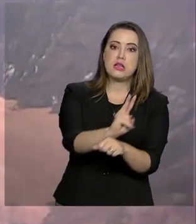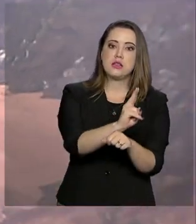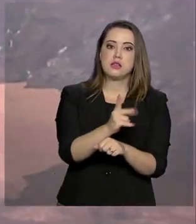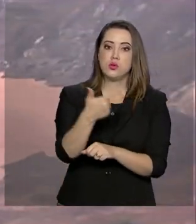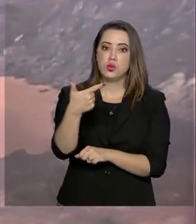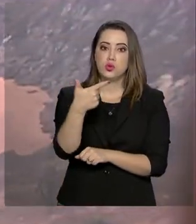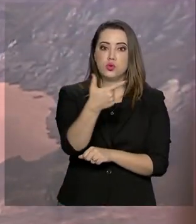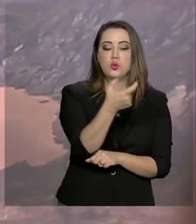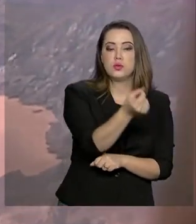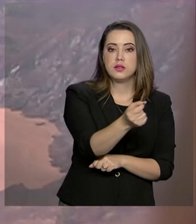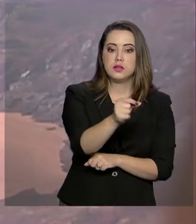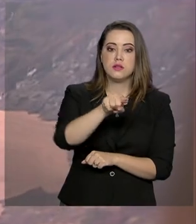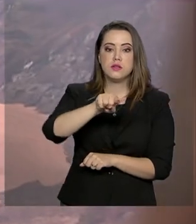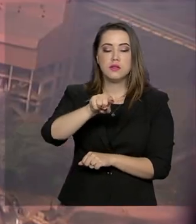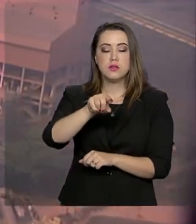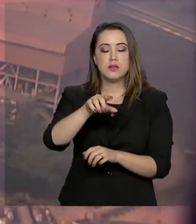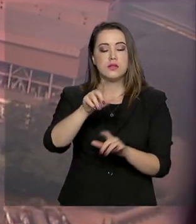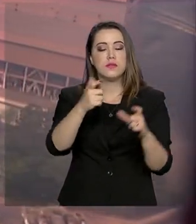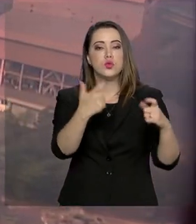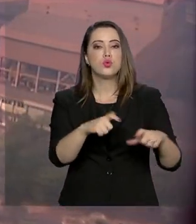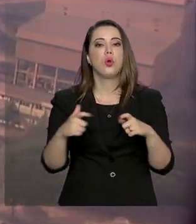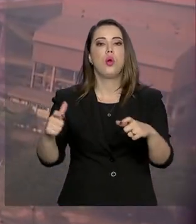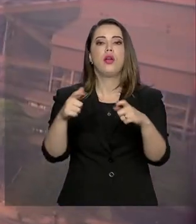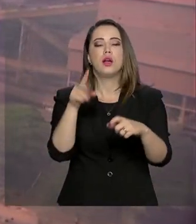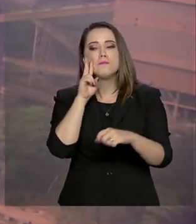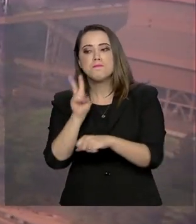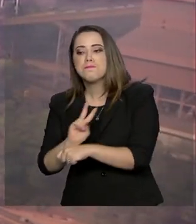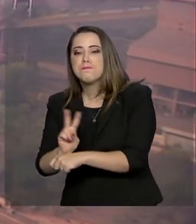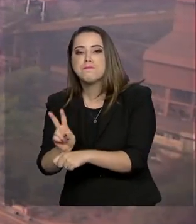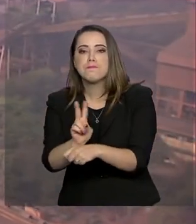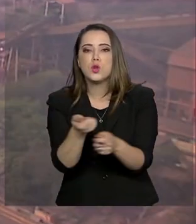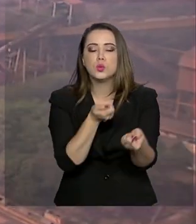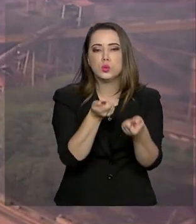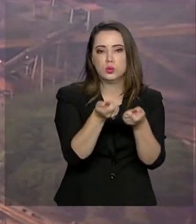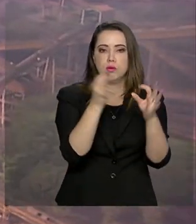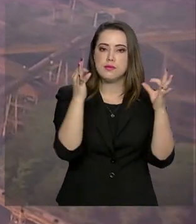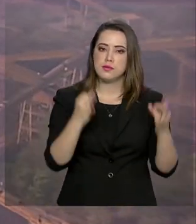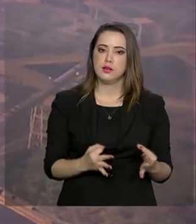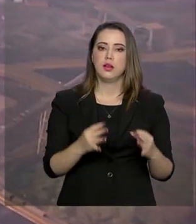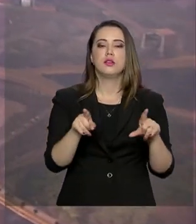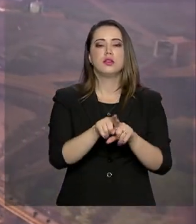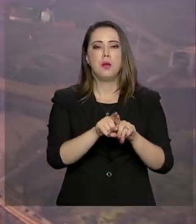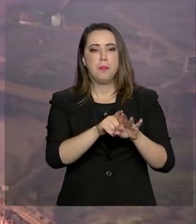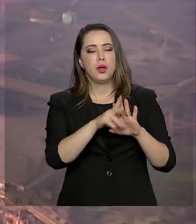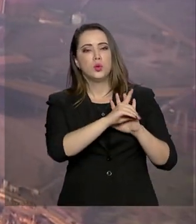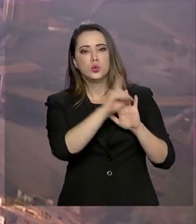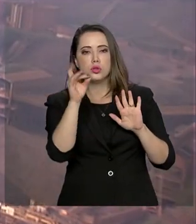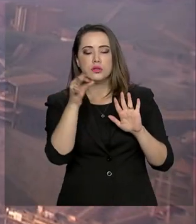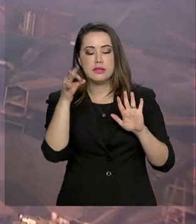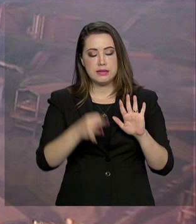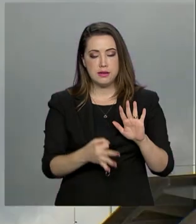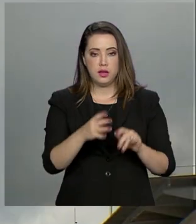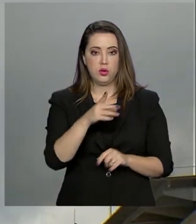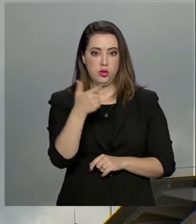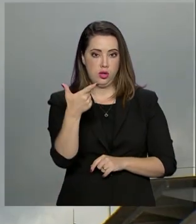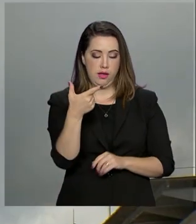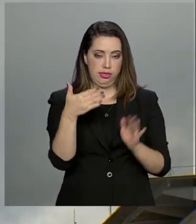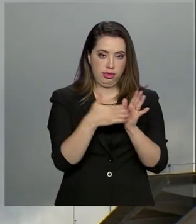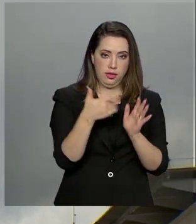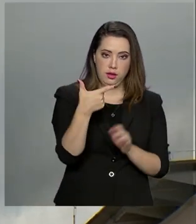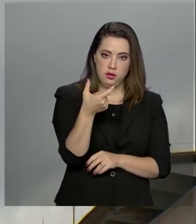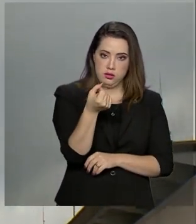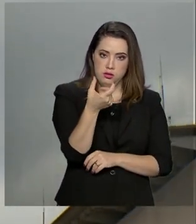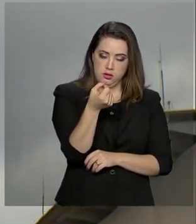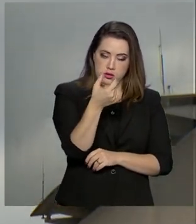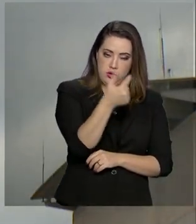barragens de mineração no país, além de um cronograma de desativação de instalações até 2027. Em